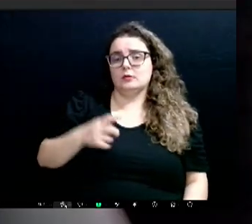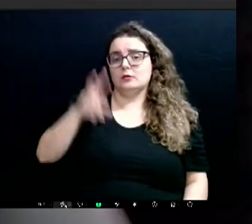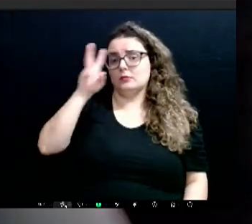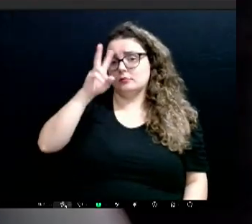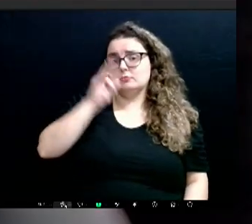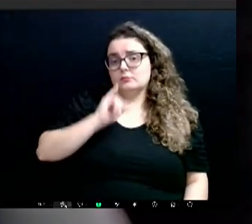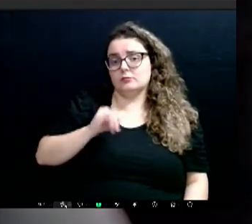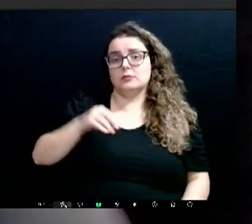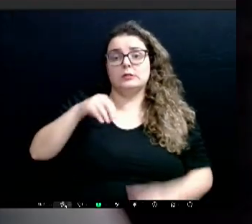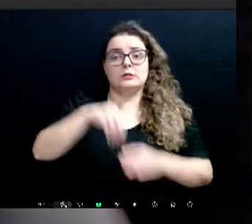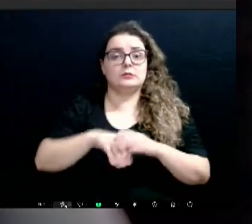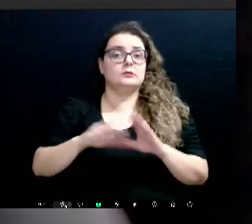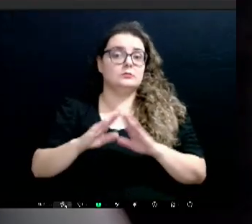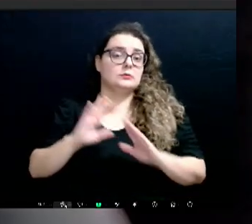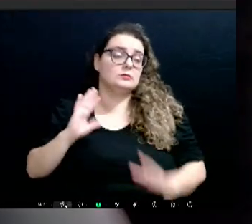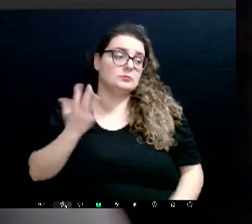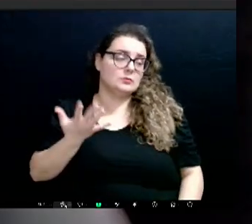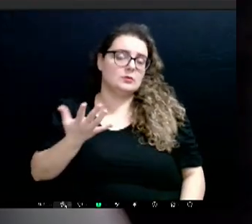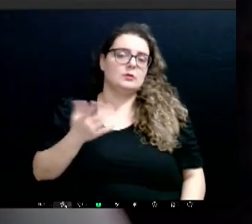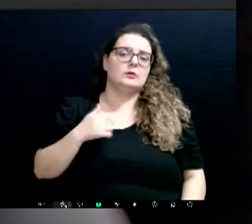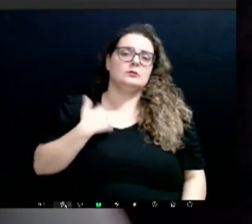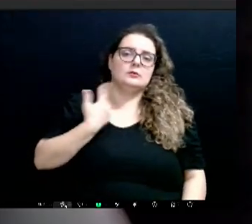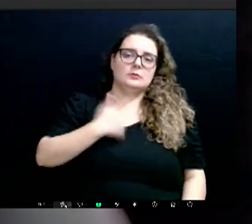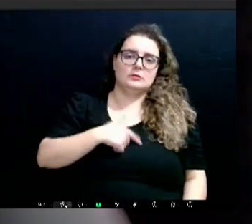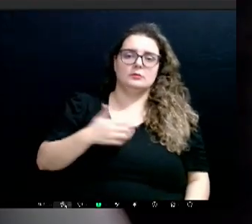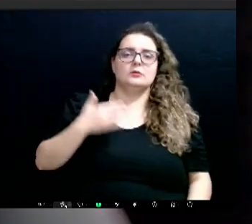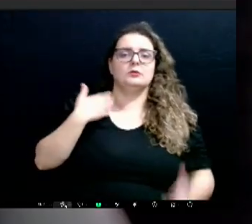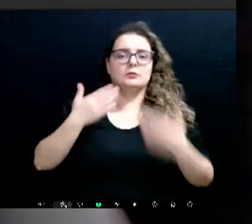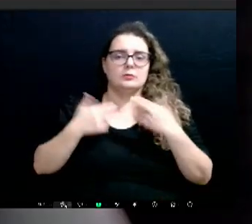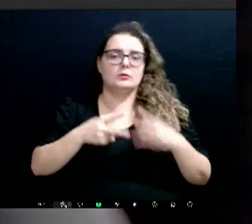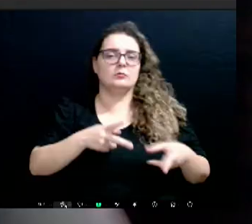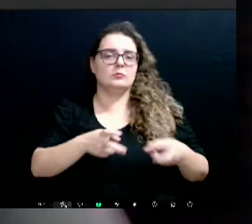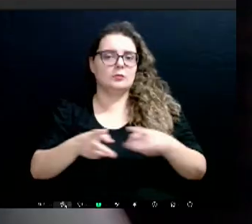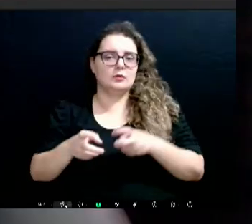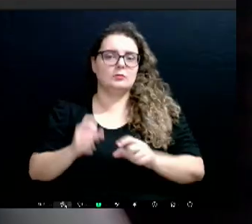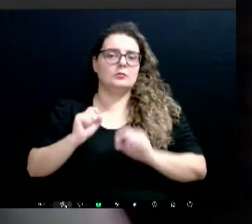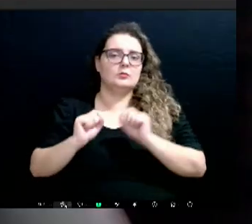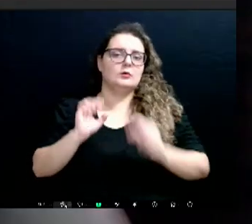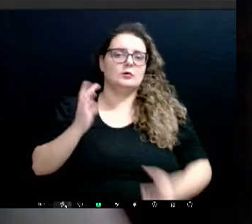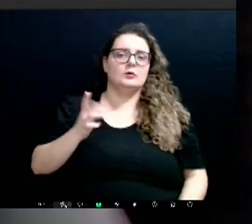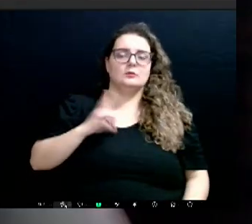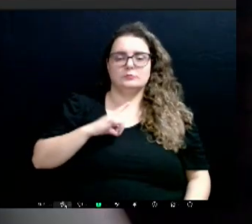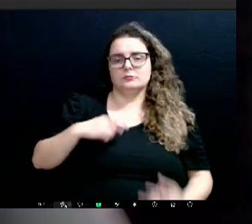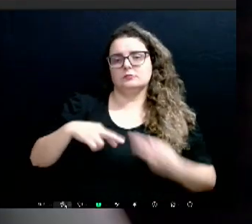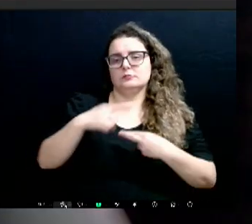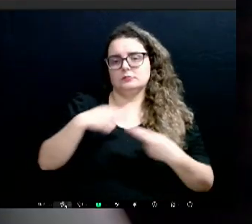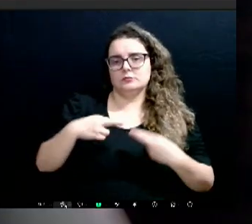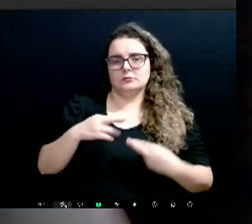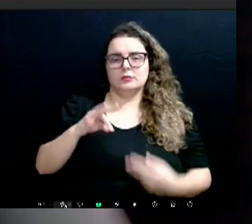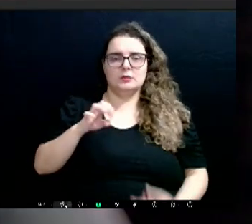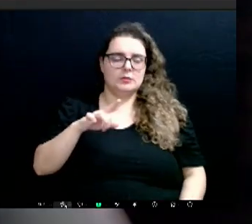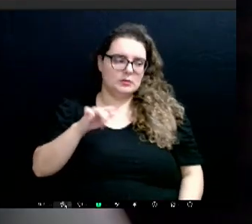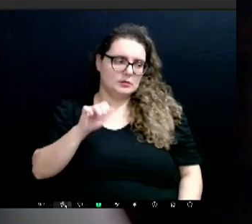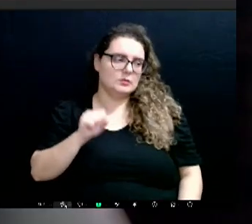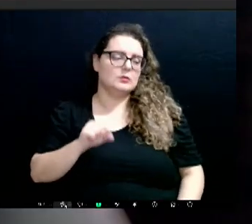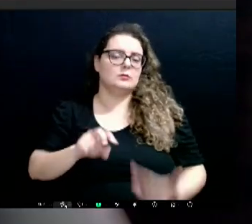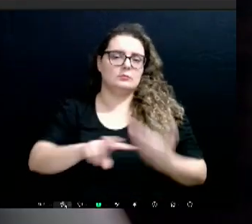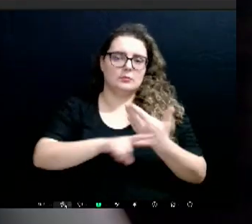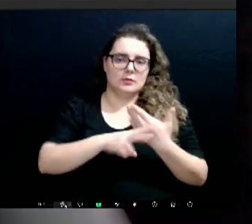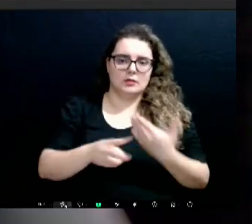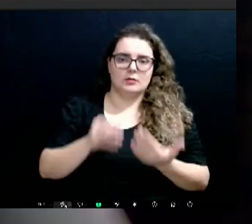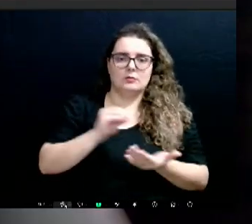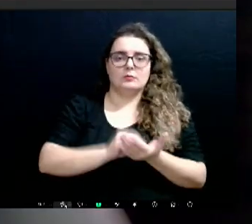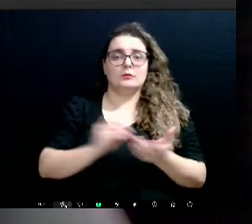casa, e aí na conversa, a gente percebe o que acontece. Tem a questão das telas que tem implicado nessa falta de relacionamento,